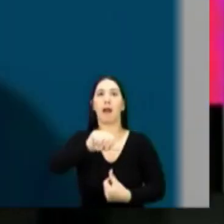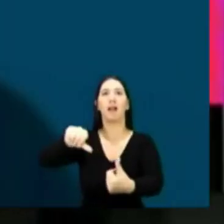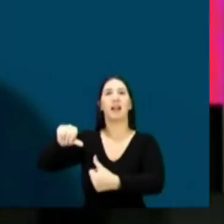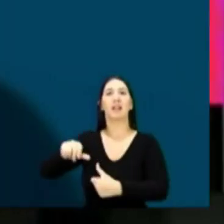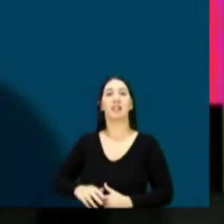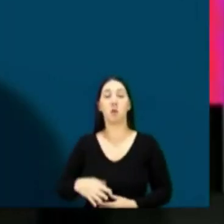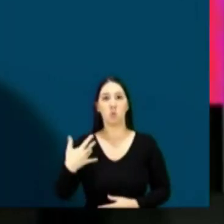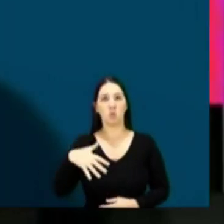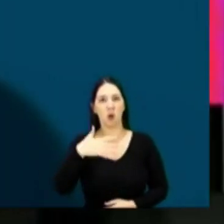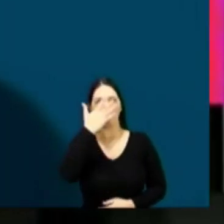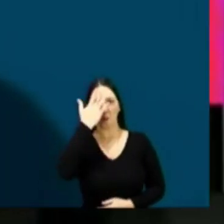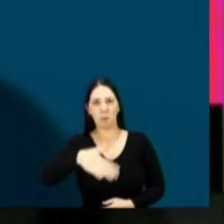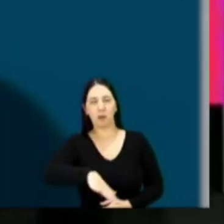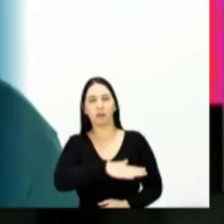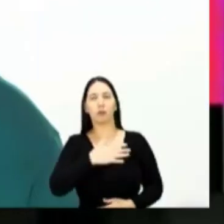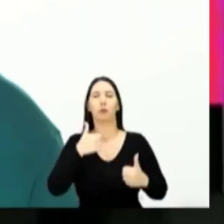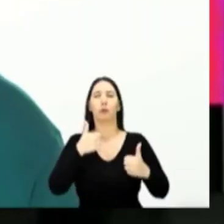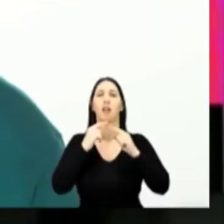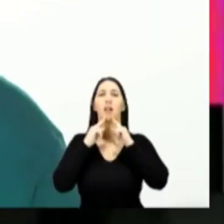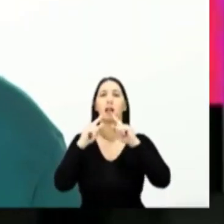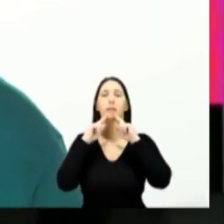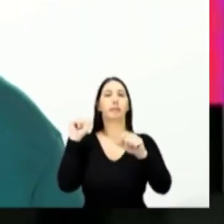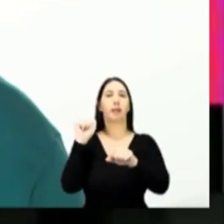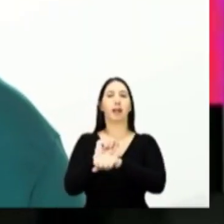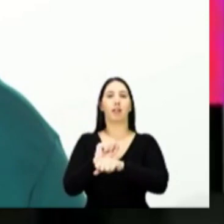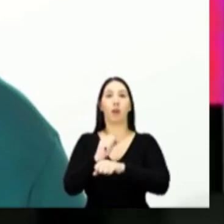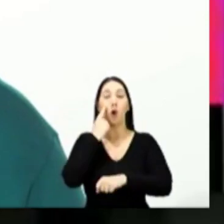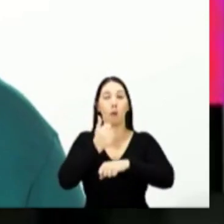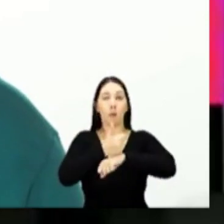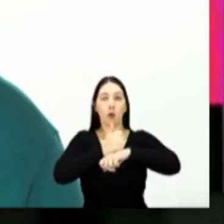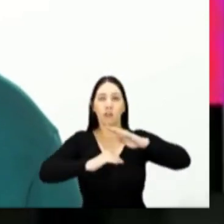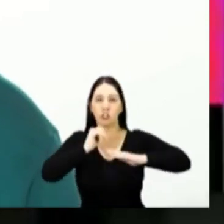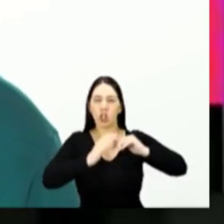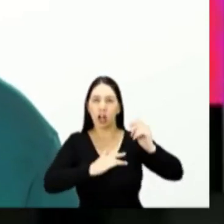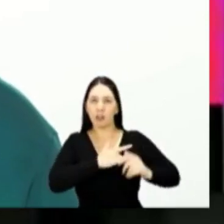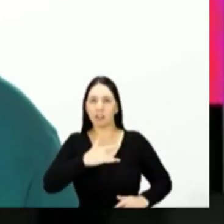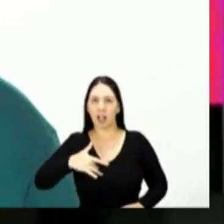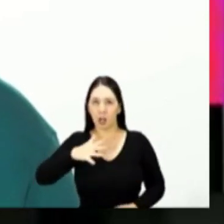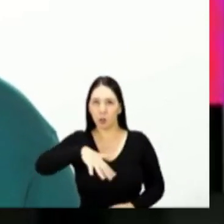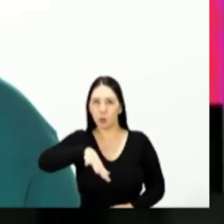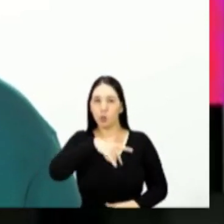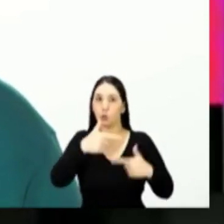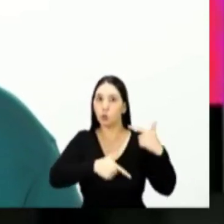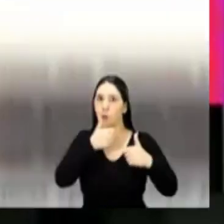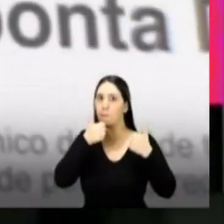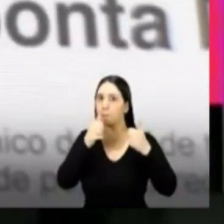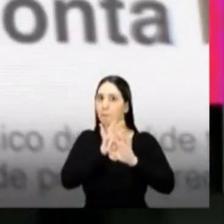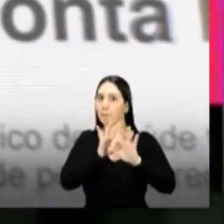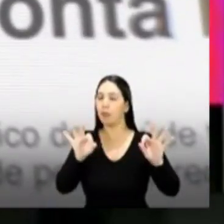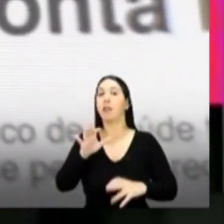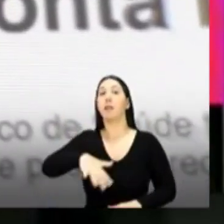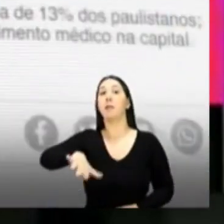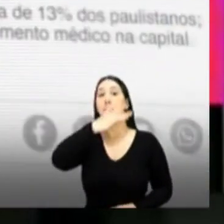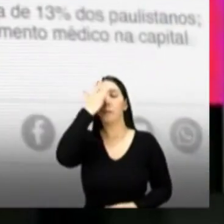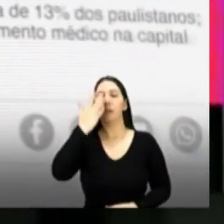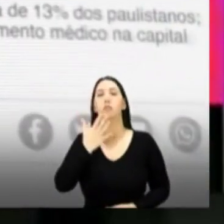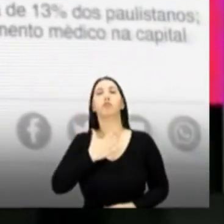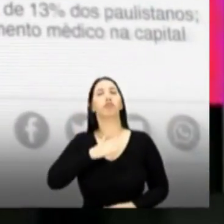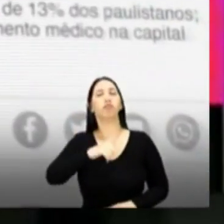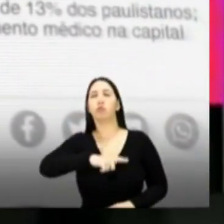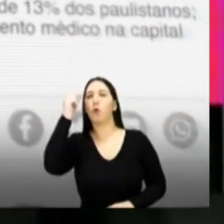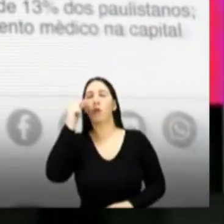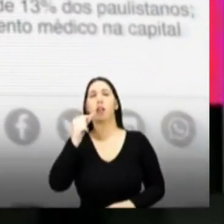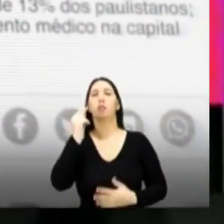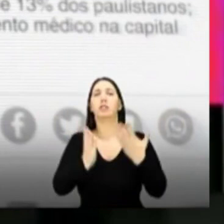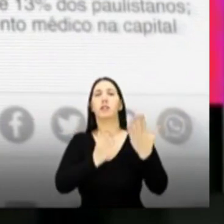rápido. E a população reconheceu, né? O trabalho dos profissionais da saúde fez a população escolher o SUS o melhor serviço público